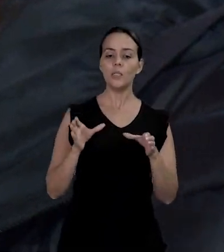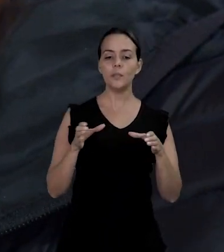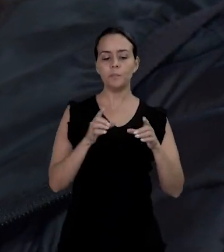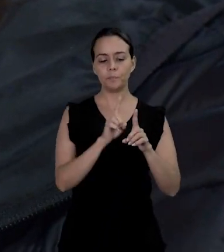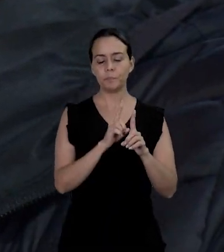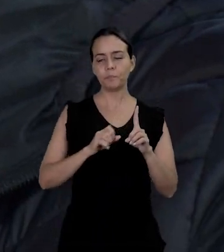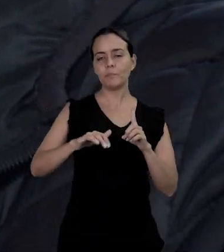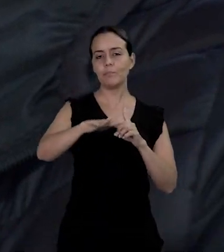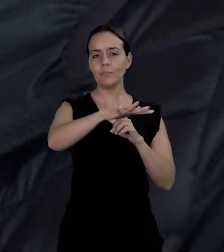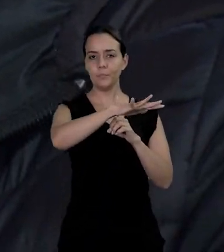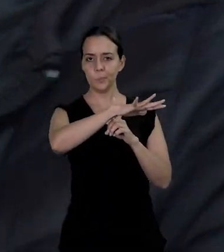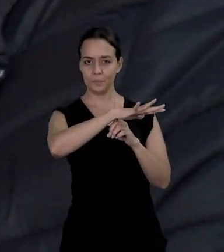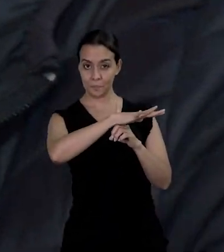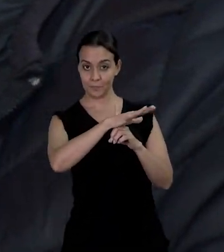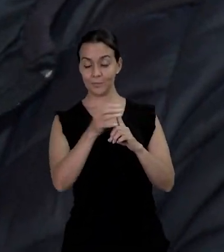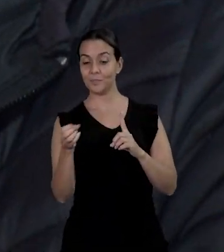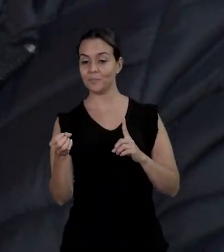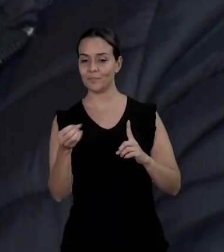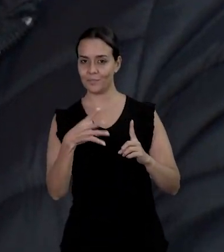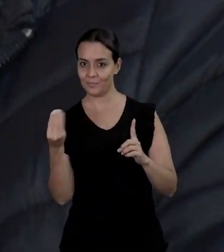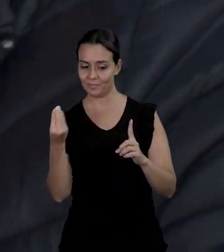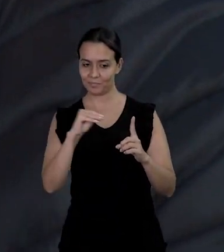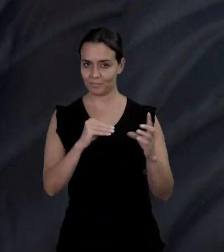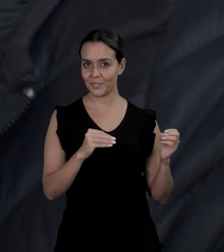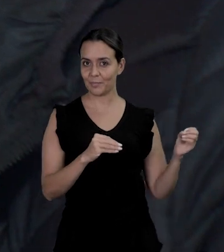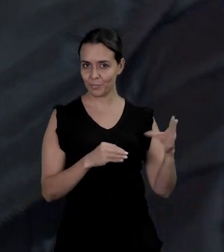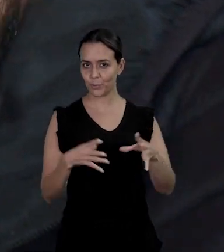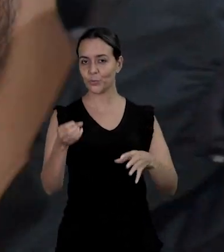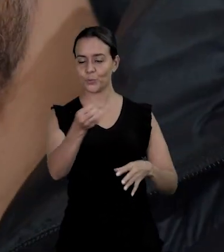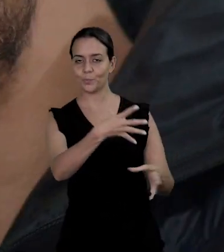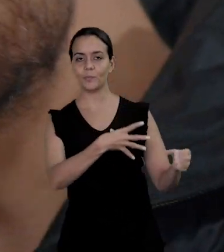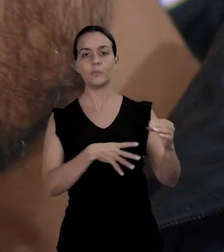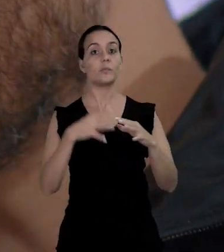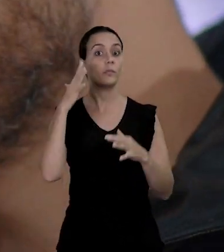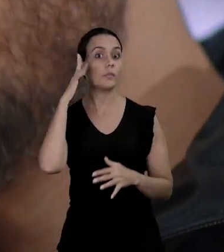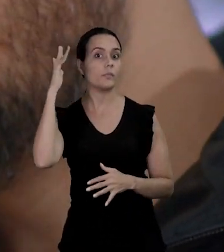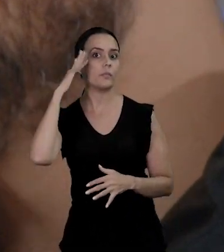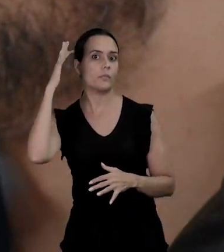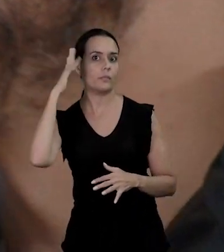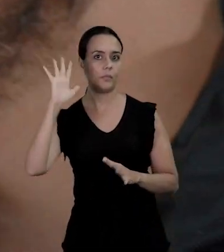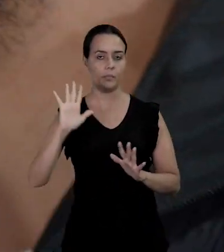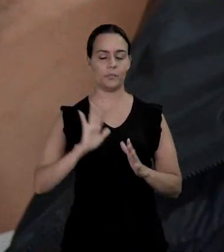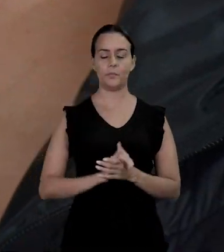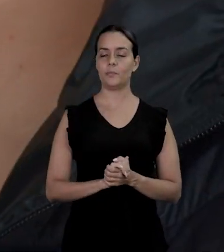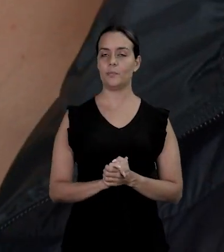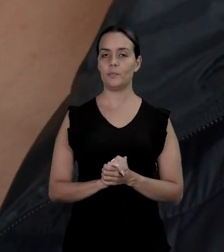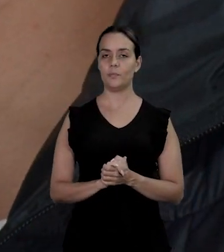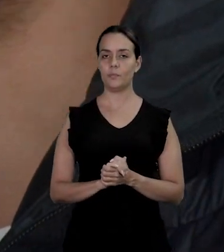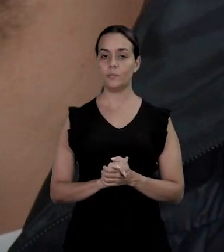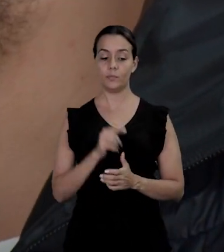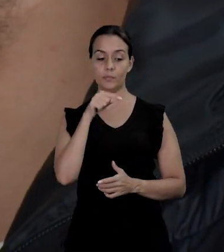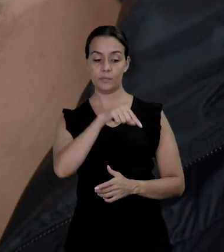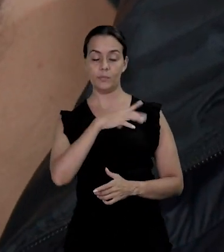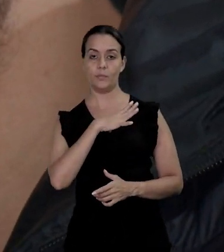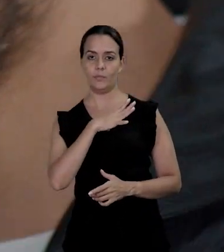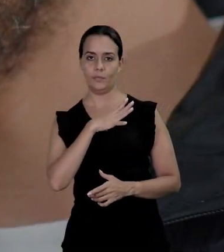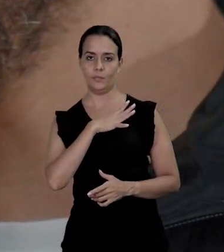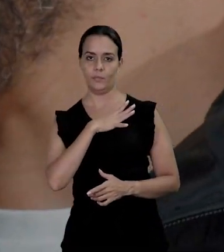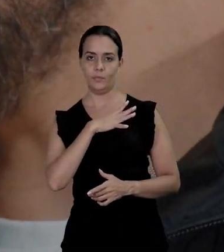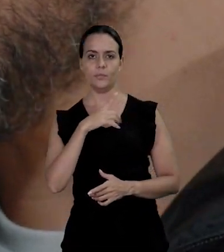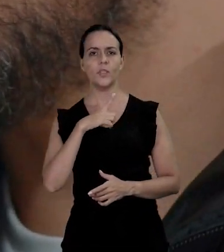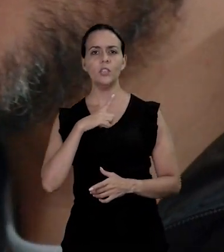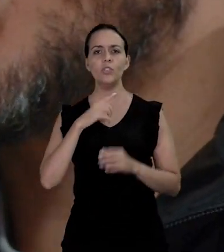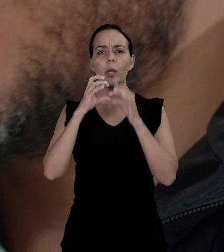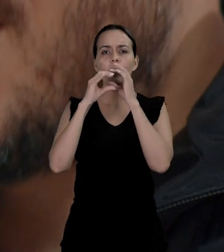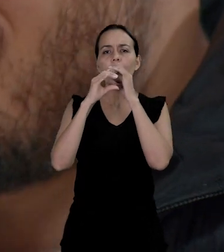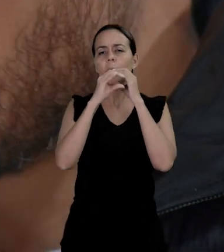imagina assim, nessa sociedade tinha uma pessoa que tinha uma flauta, um instrumento, um brinquedo ali. E ela morre. Para quem